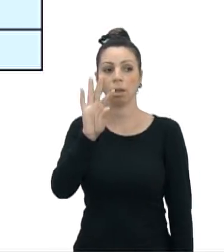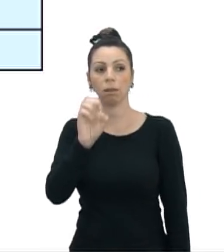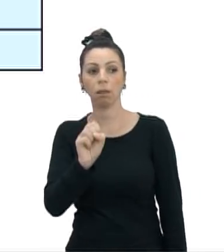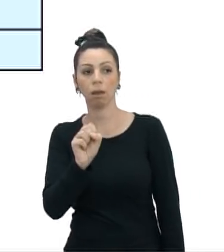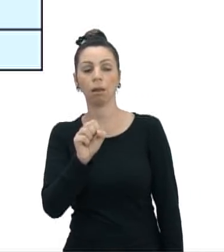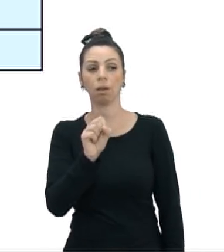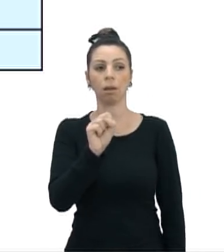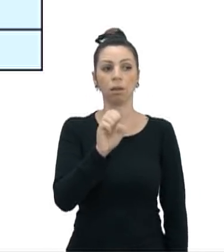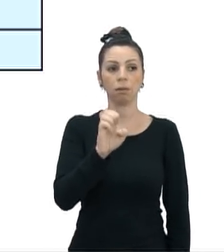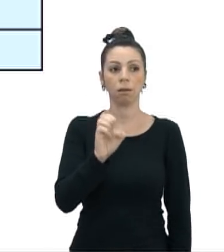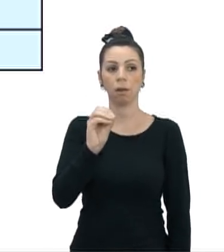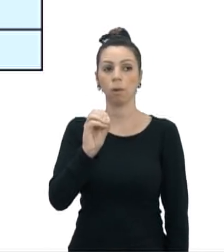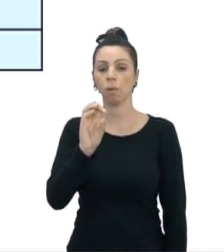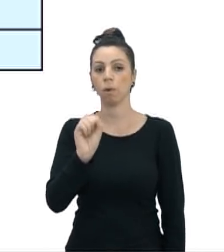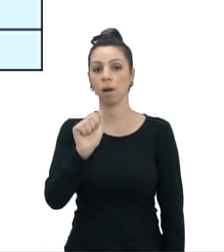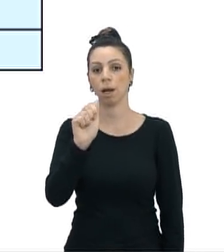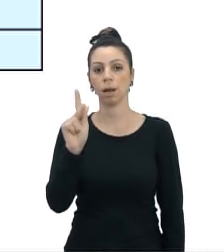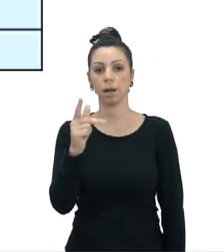lhe, nos,